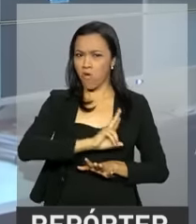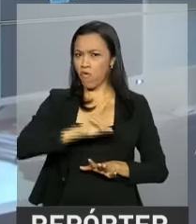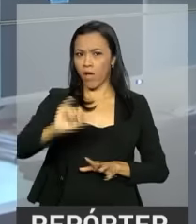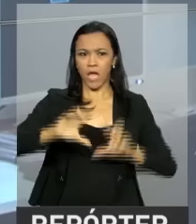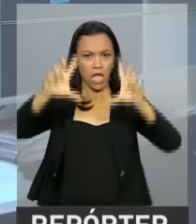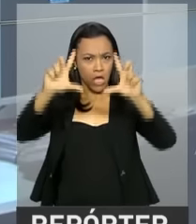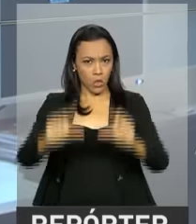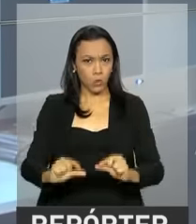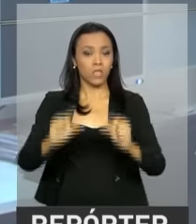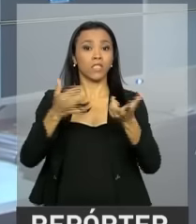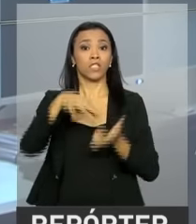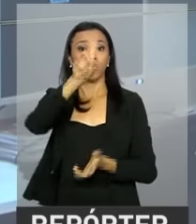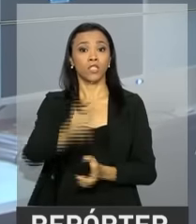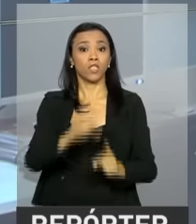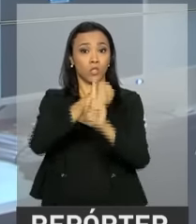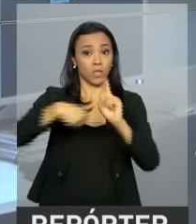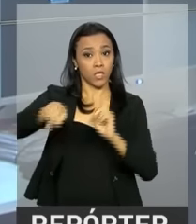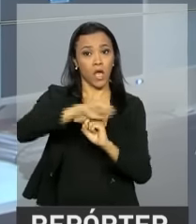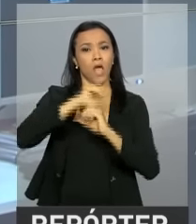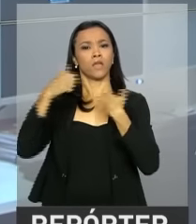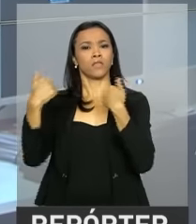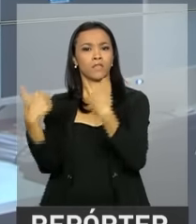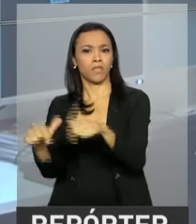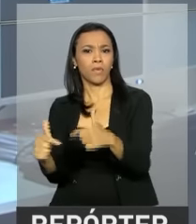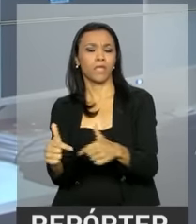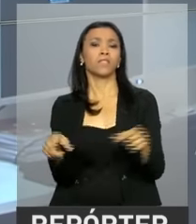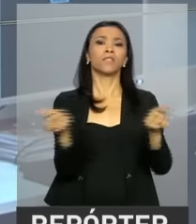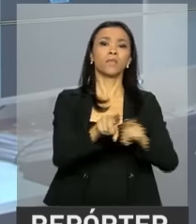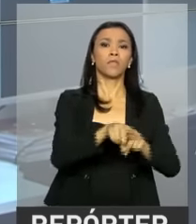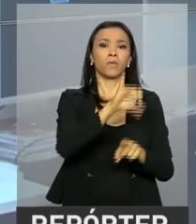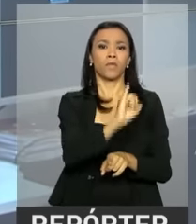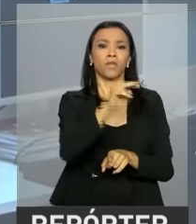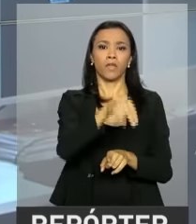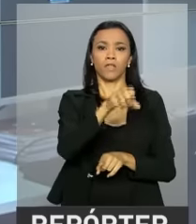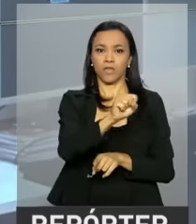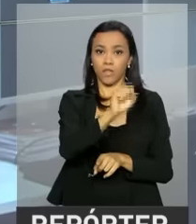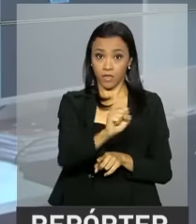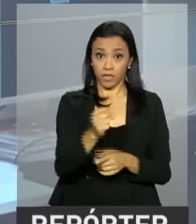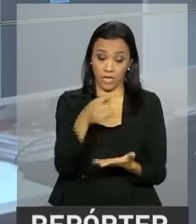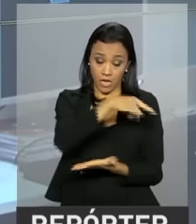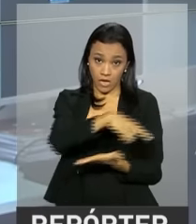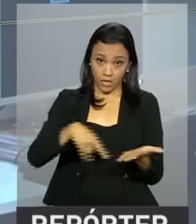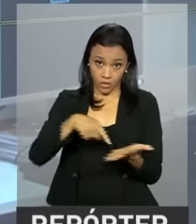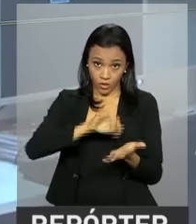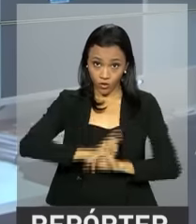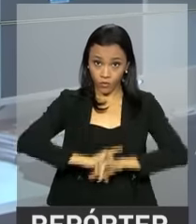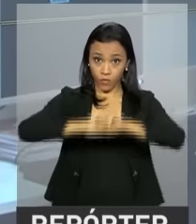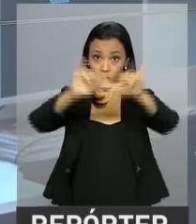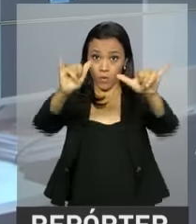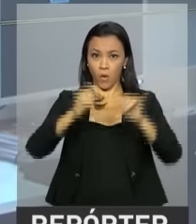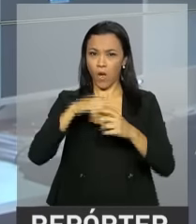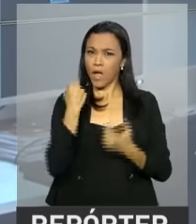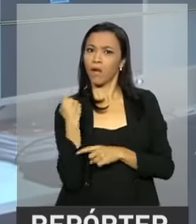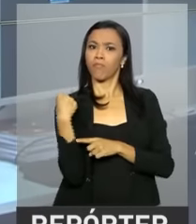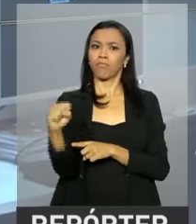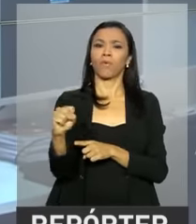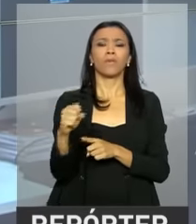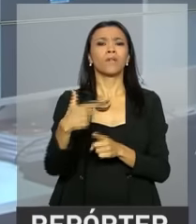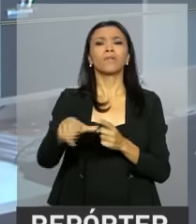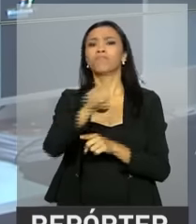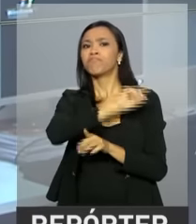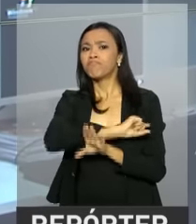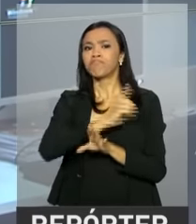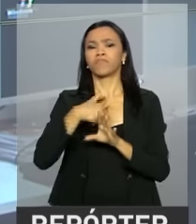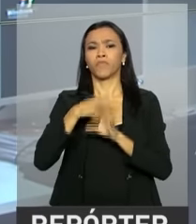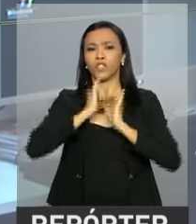reduzir direit soci trabalhistas e previdenciários a nota rebate informações divulgadas durante a sessão de julgamento